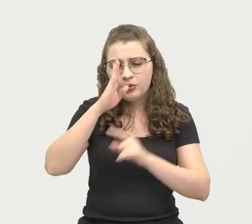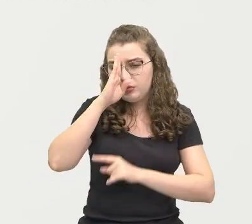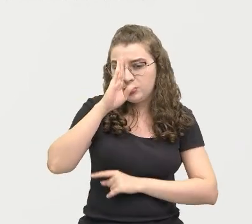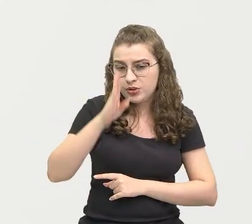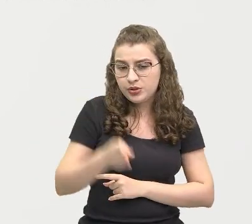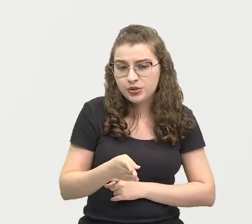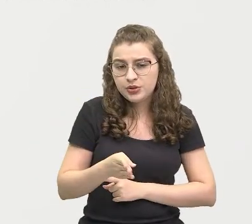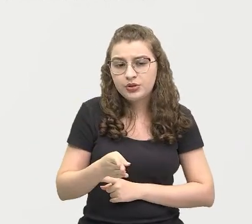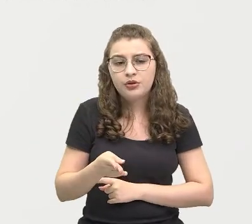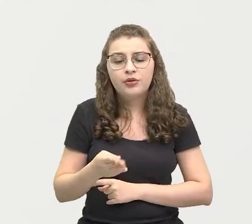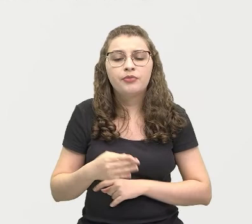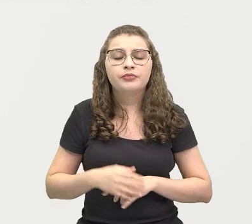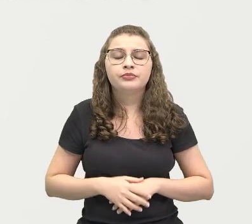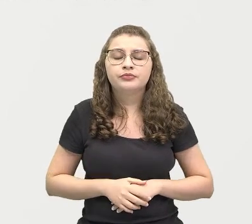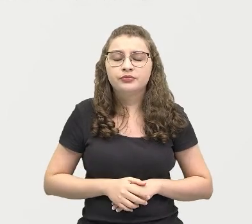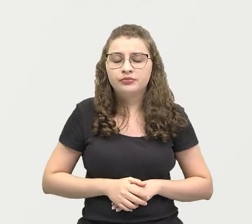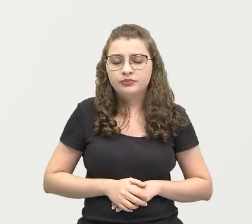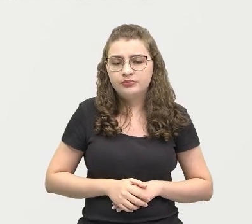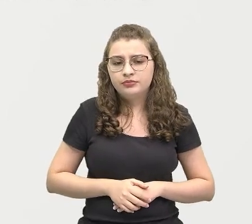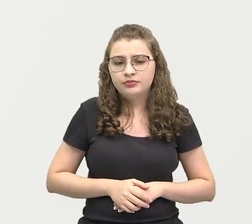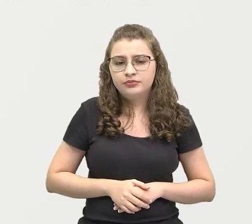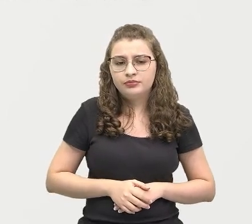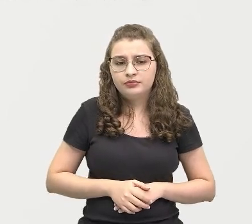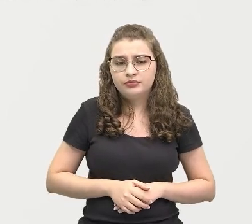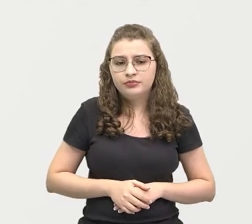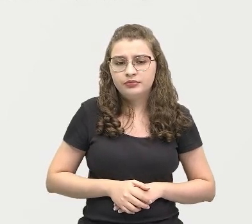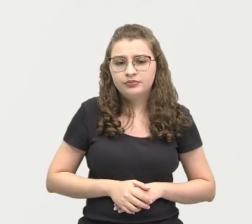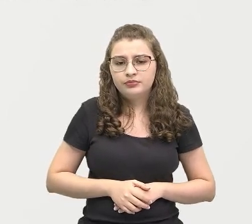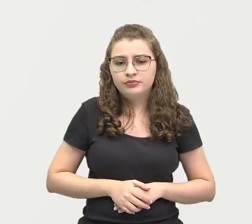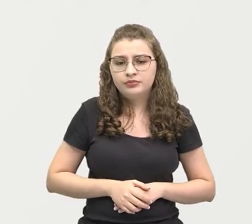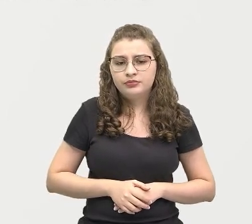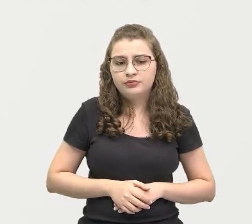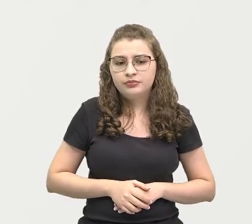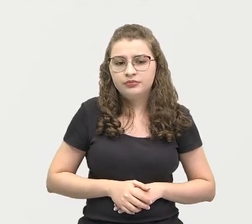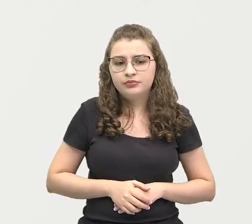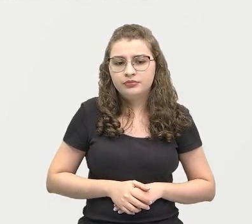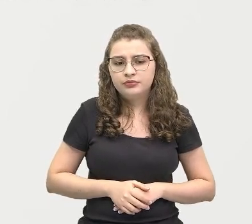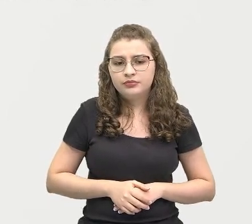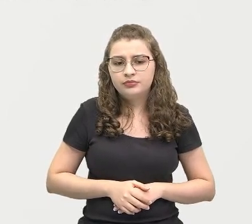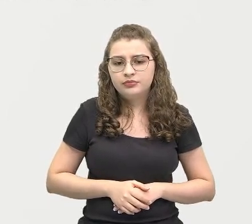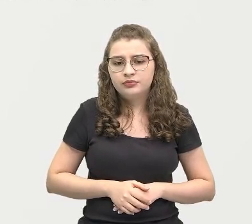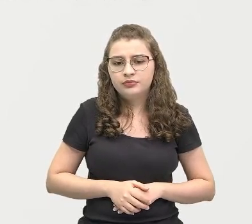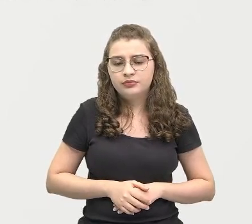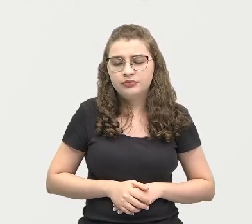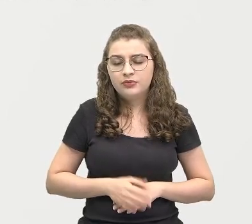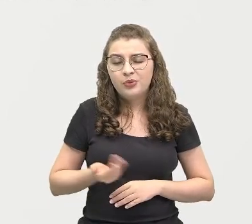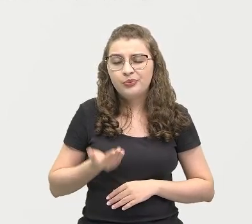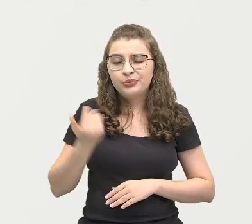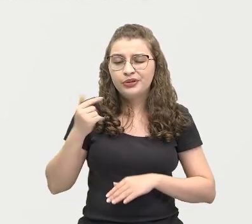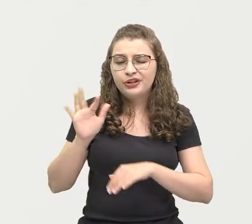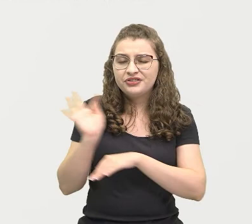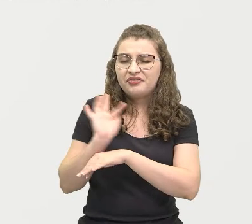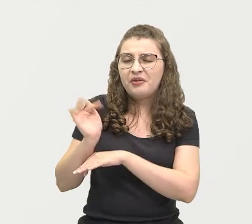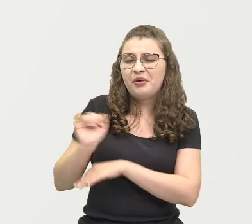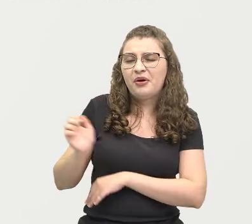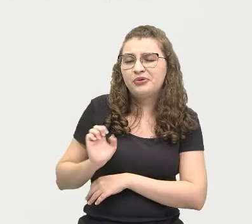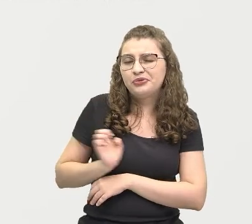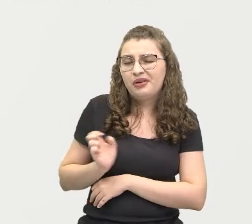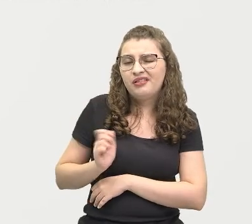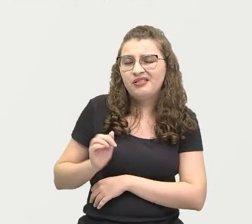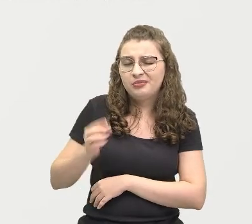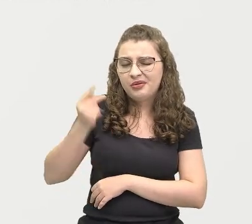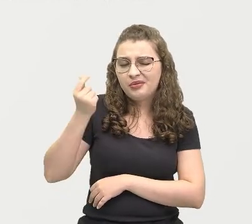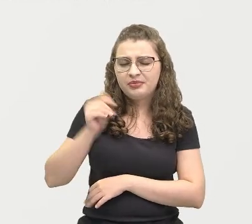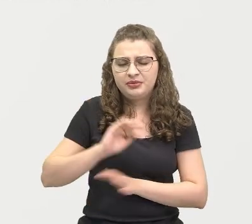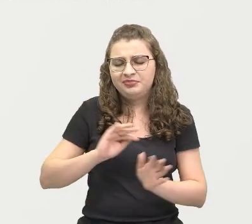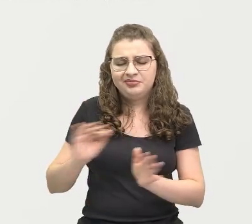dia a dia, uma linguagem fluente, mais objetiva, distante do artificialismo corrente na época. Muito bem.